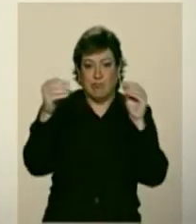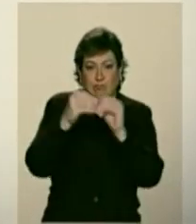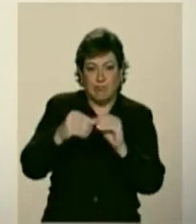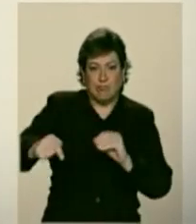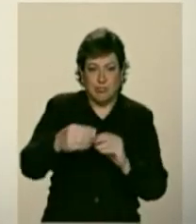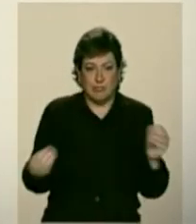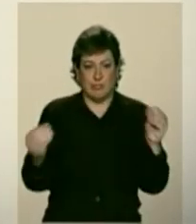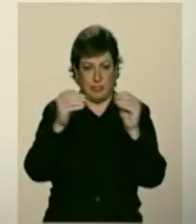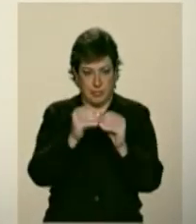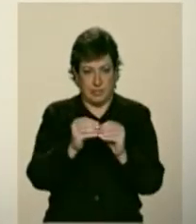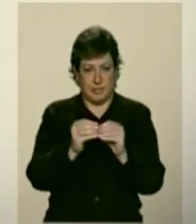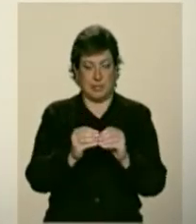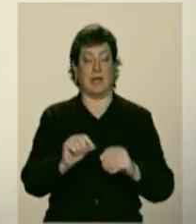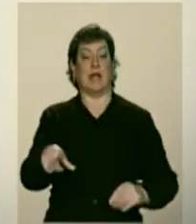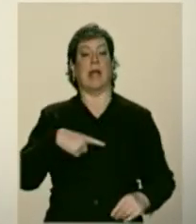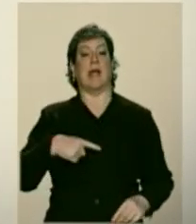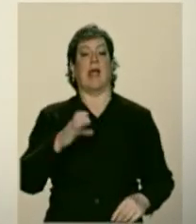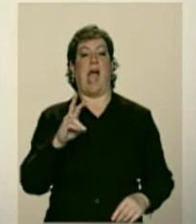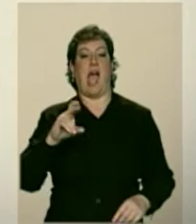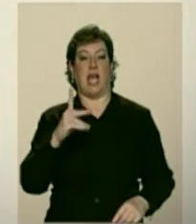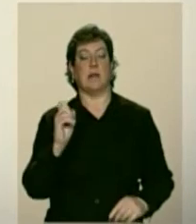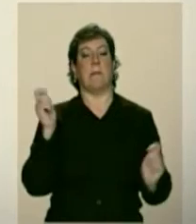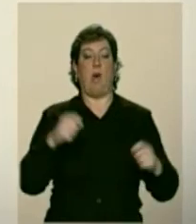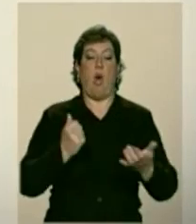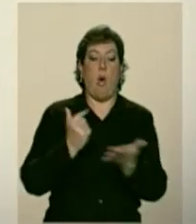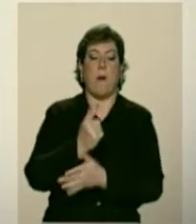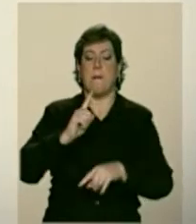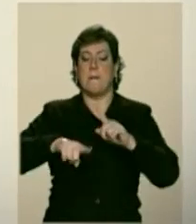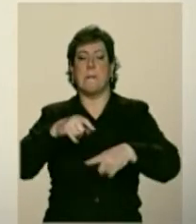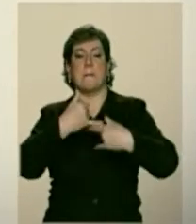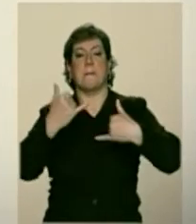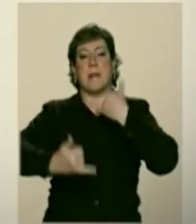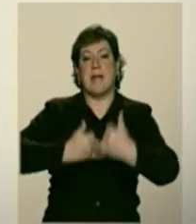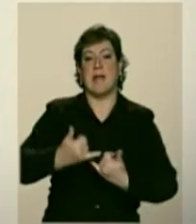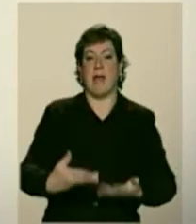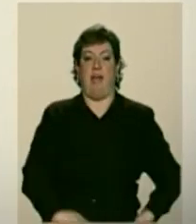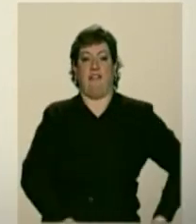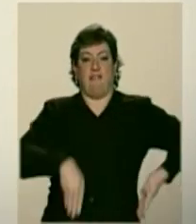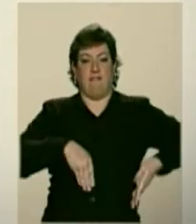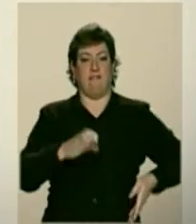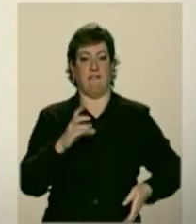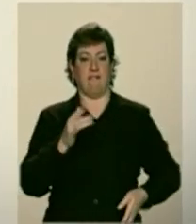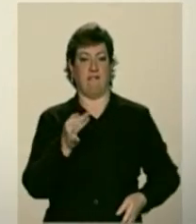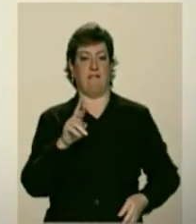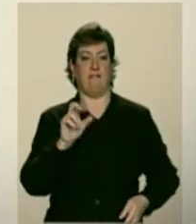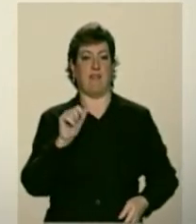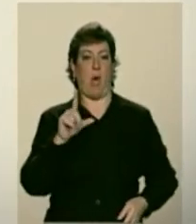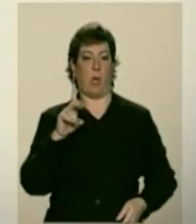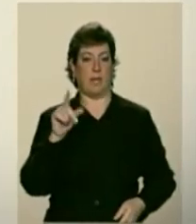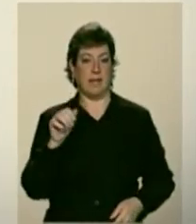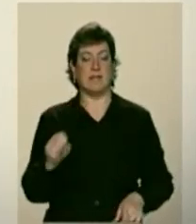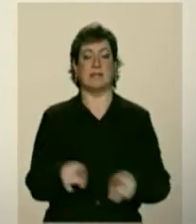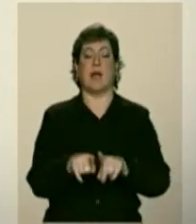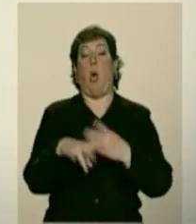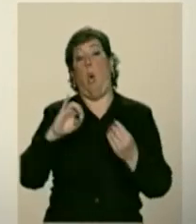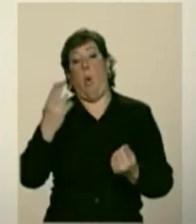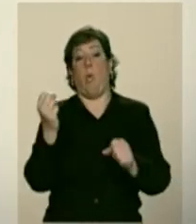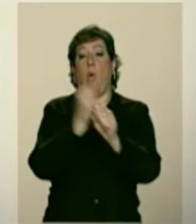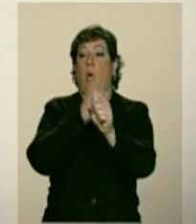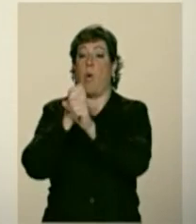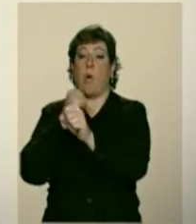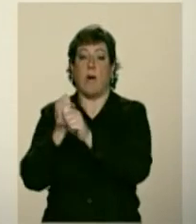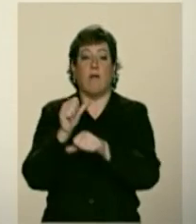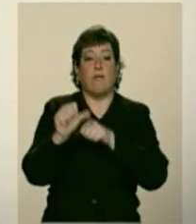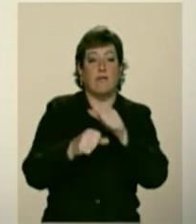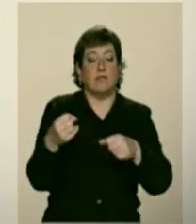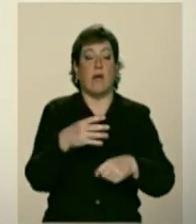creche vai poder comprar mais brinquedos pedagógicos, fraldas ou até mesmo fazer pequenas reformas para